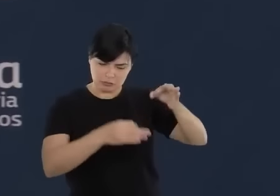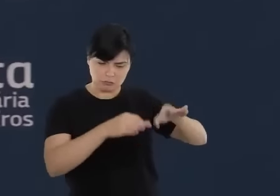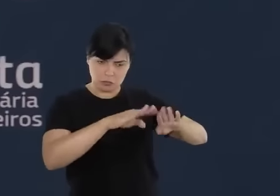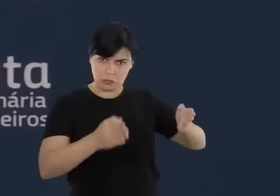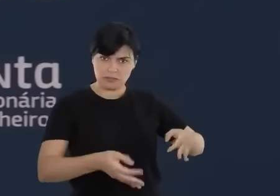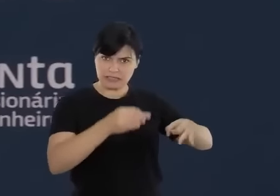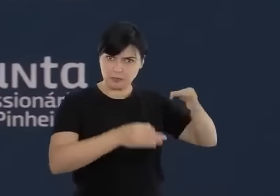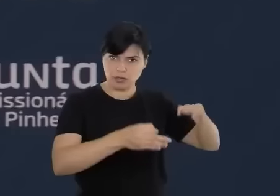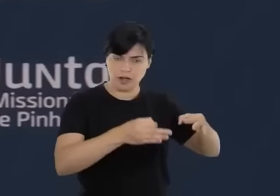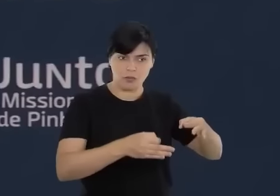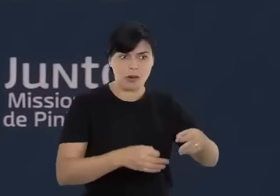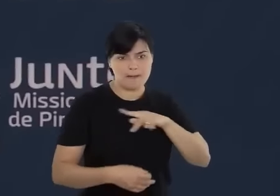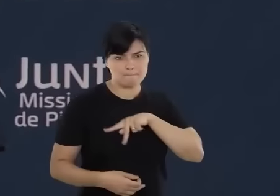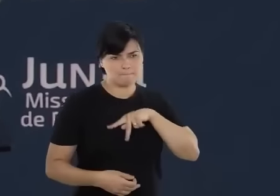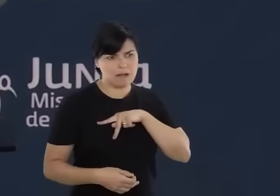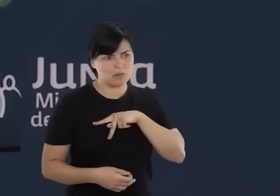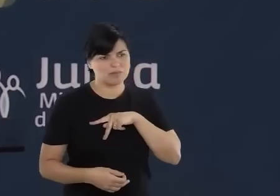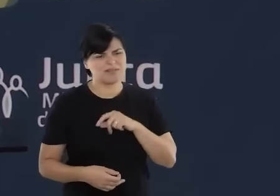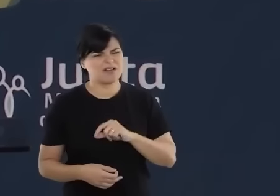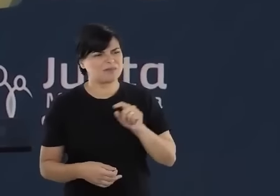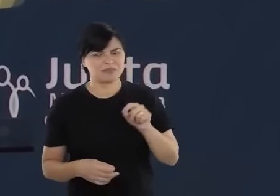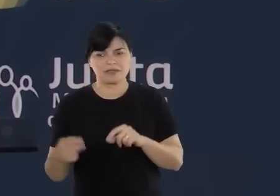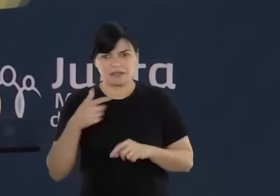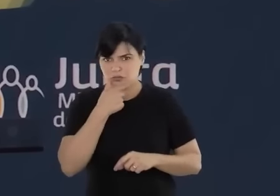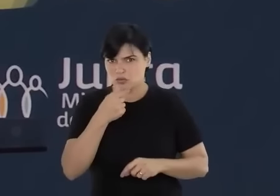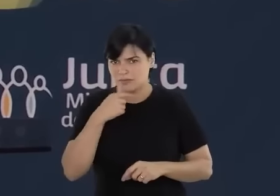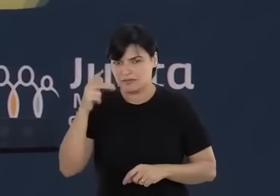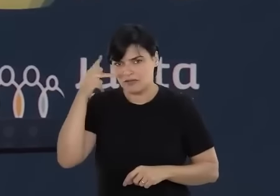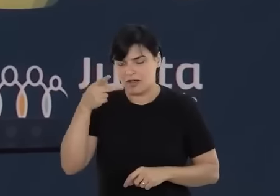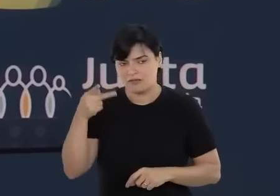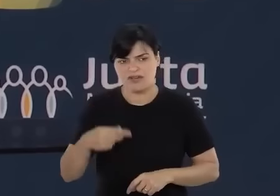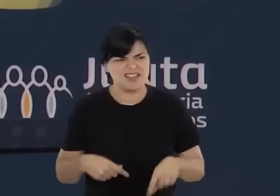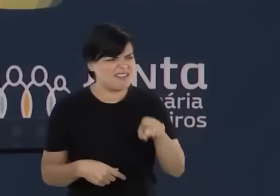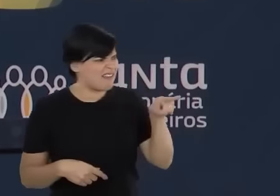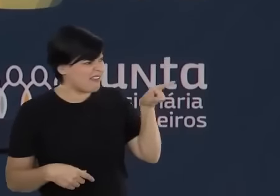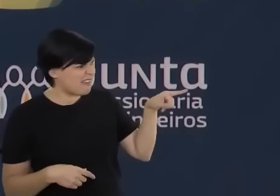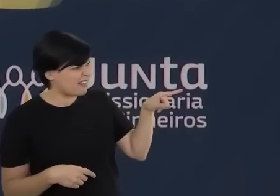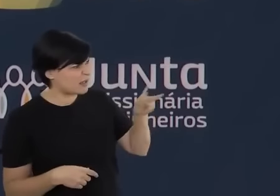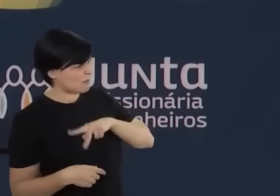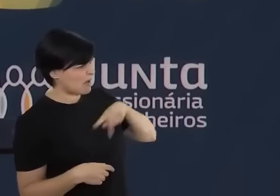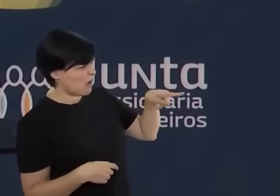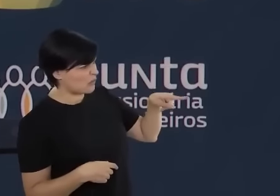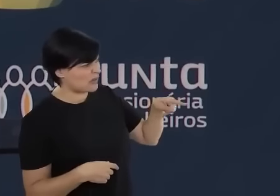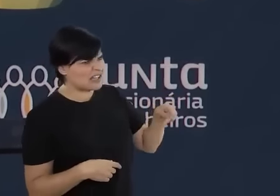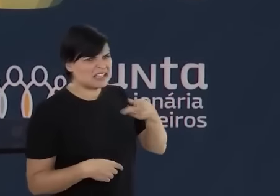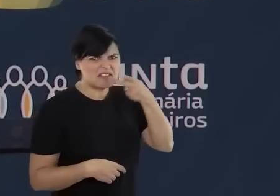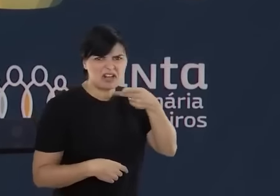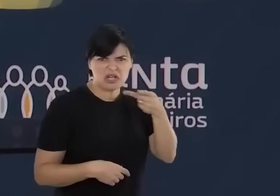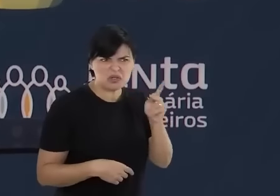pergunta é essa pois que nos traz os ouvidos coisas estranhas queremos saber o que vem a ser isso e notem comigo o verso 21 que